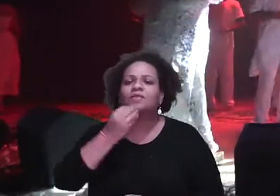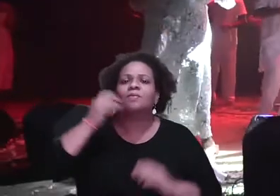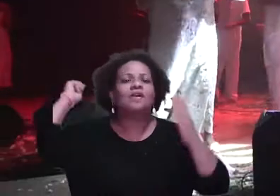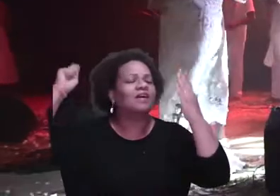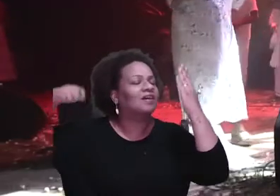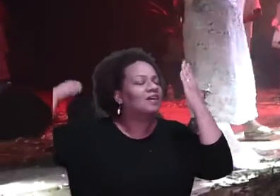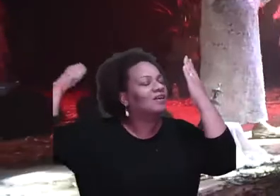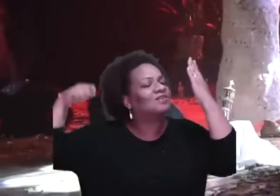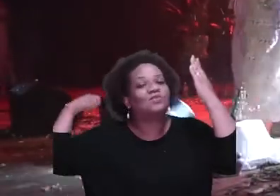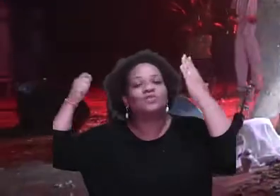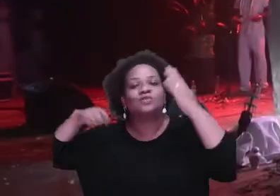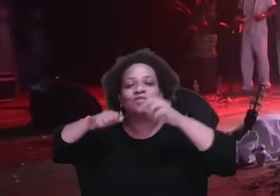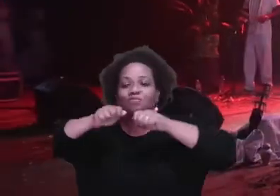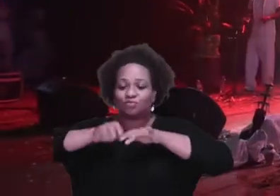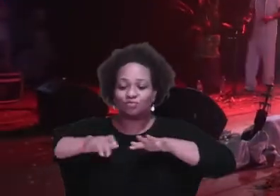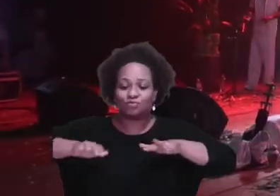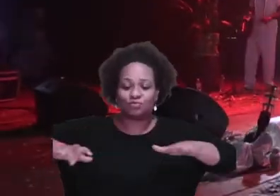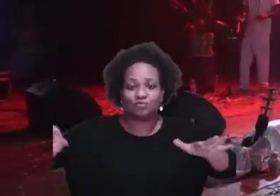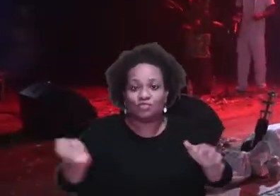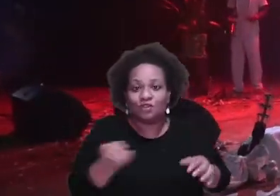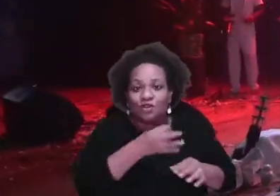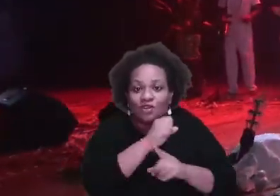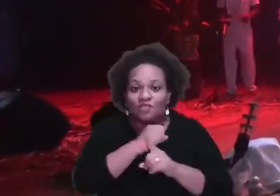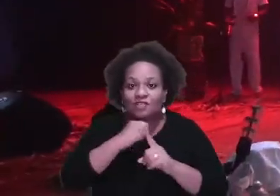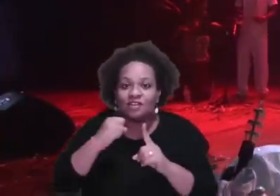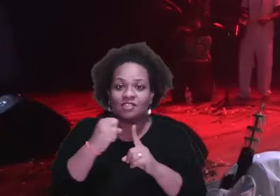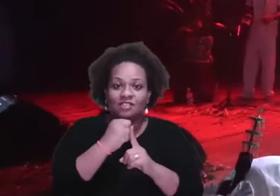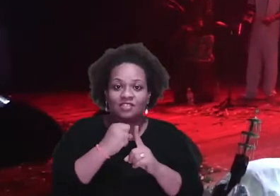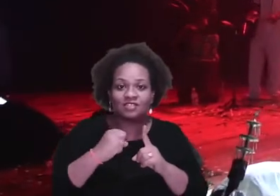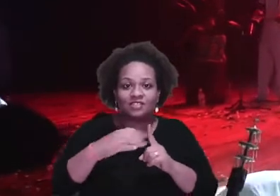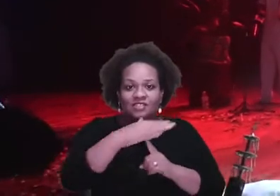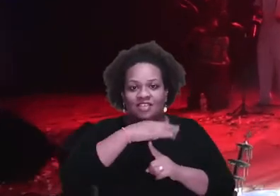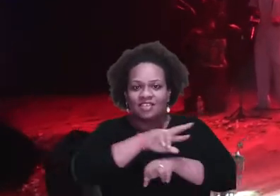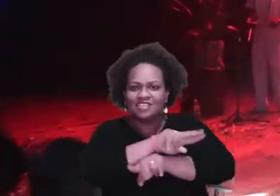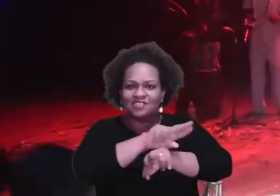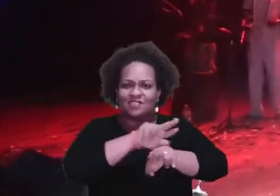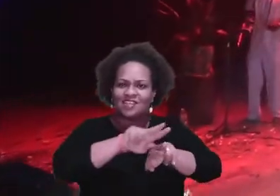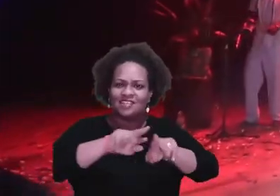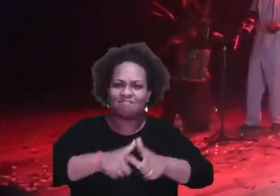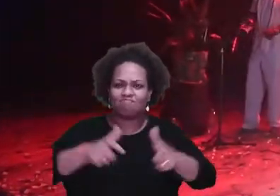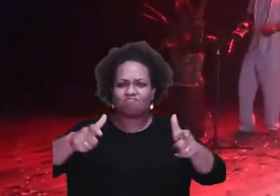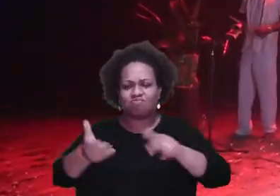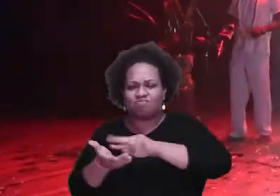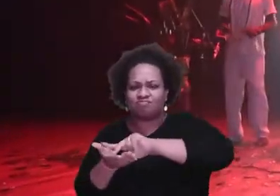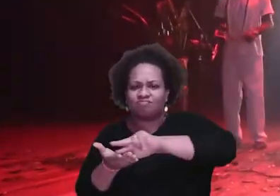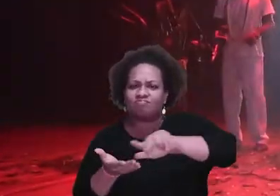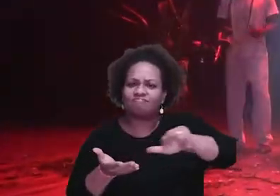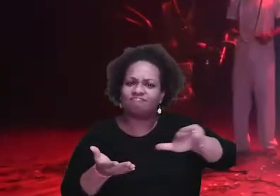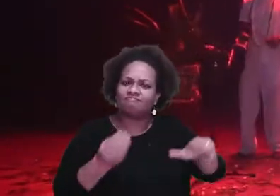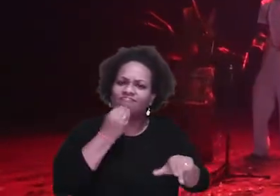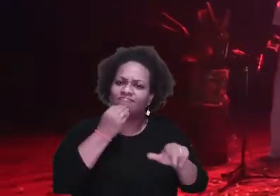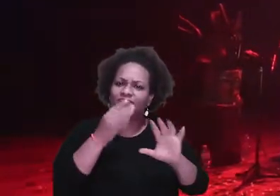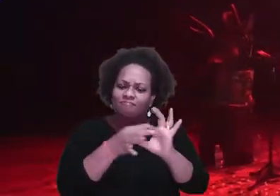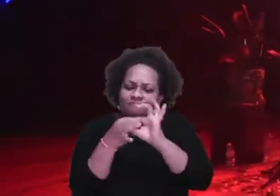YouTube felizes uma nova sociedade mais plural mais diversão